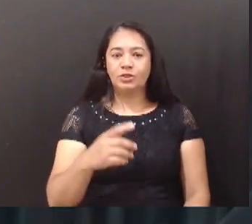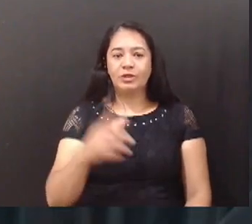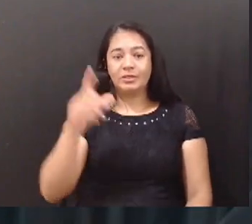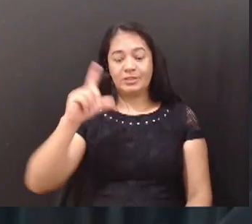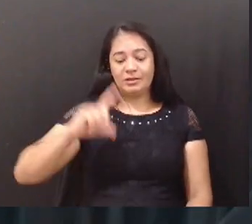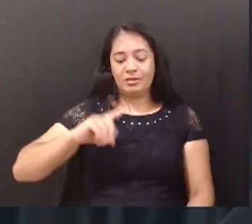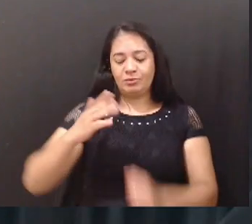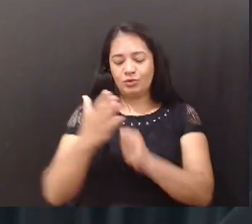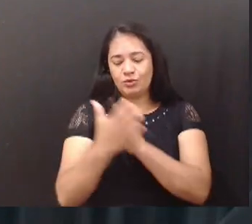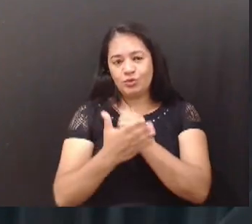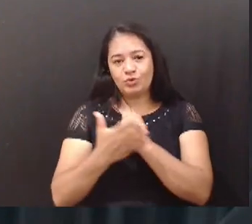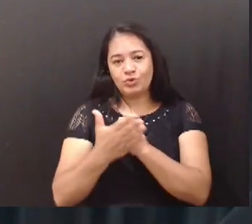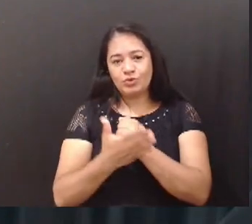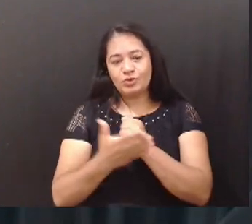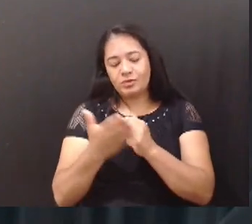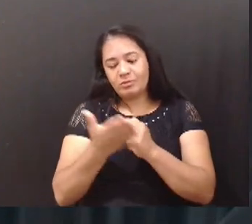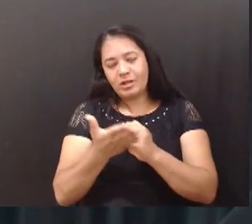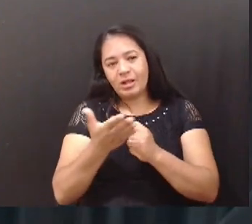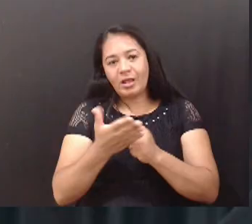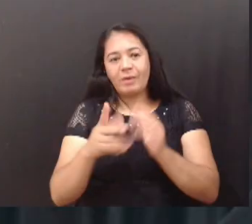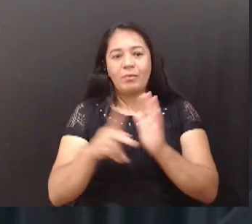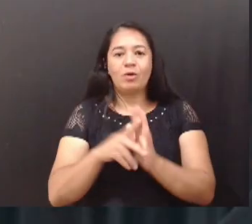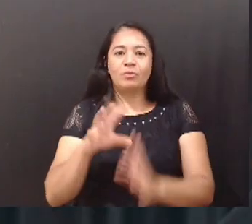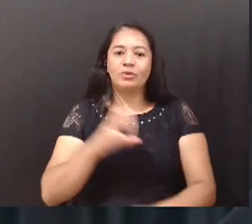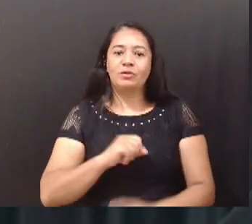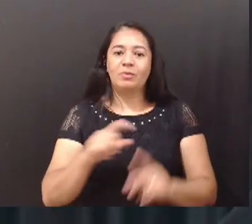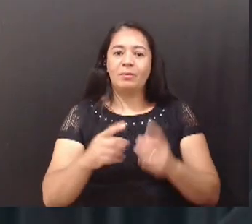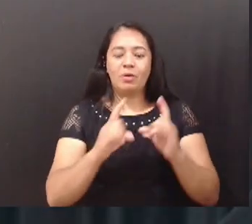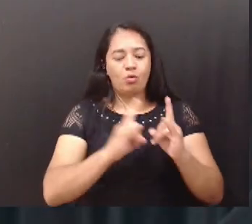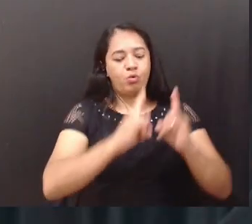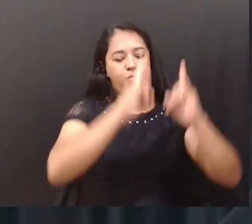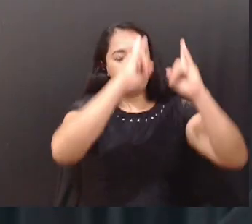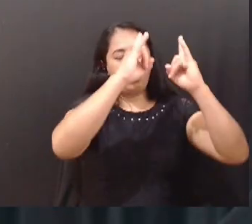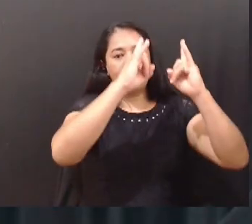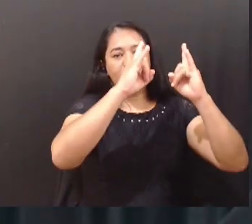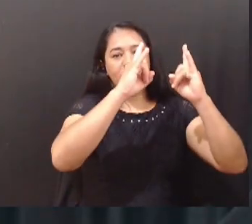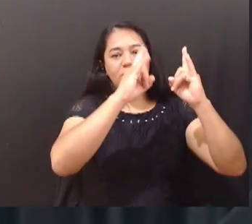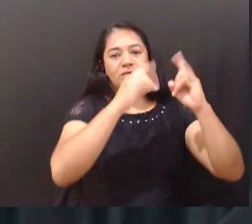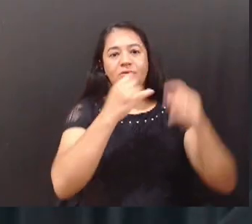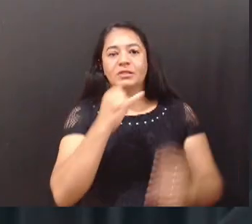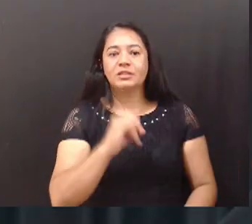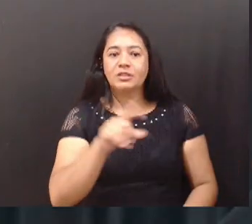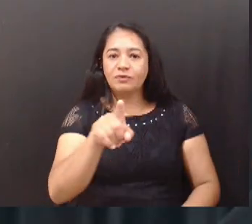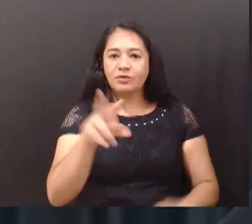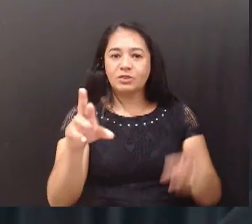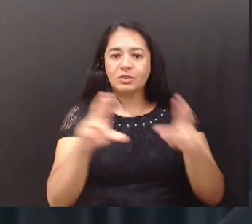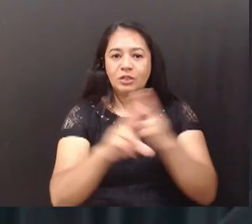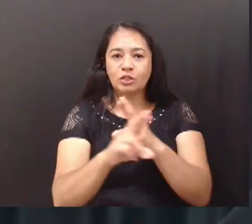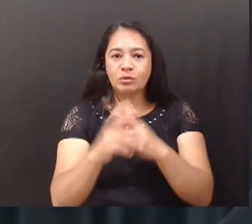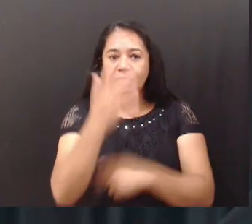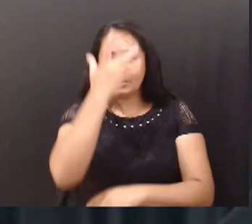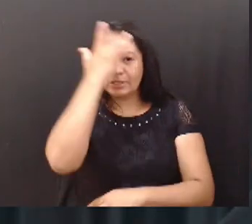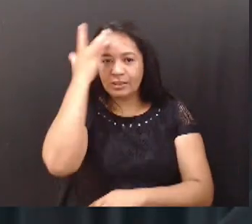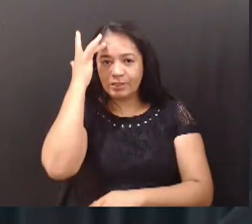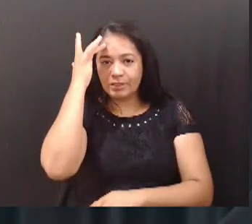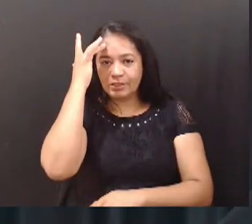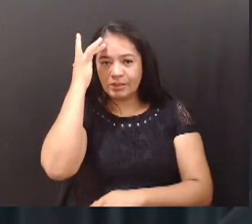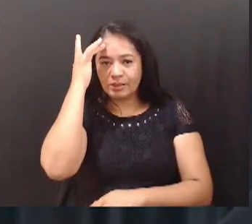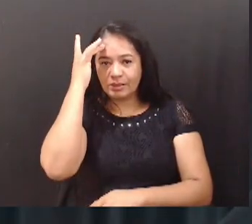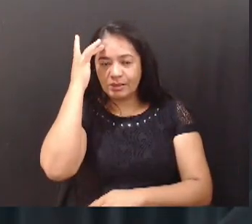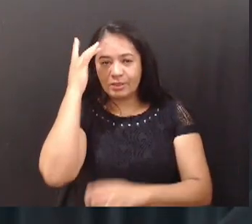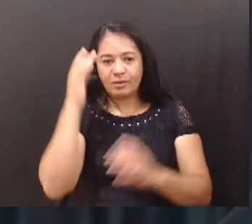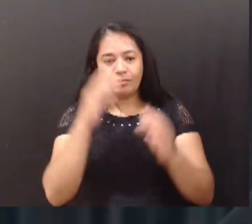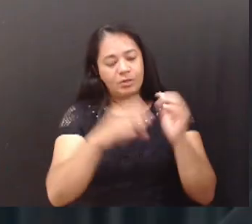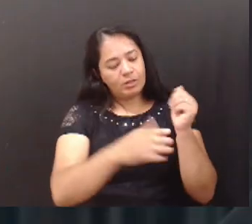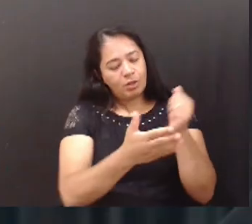E o prédio está em cima, o prédio do amor está em cima. Se você está numa relação e a pessoa marreta um pilar que não é